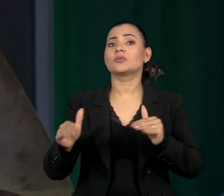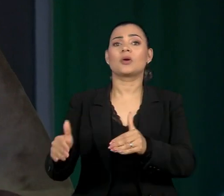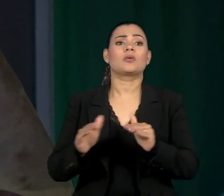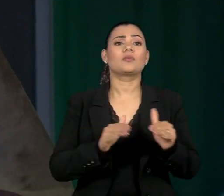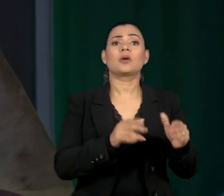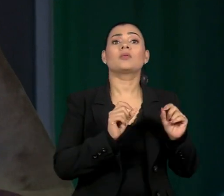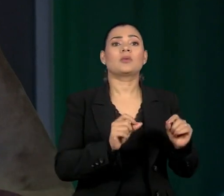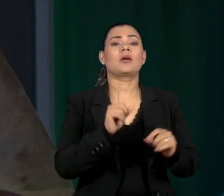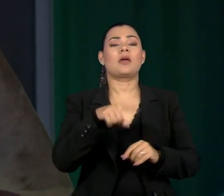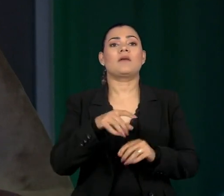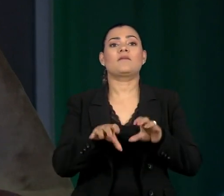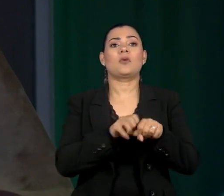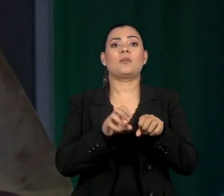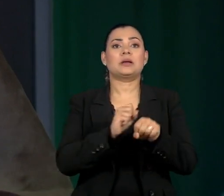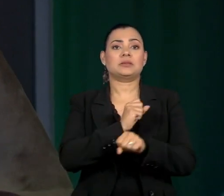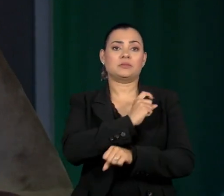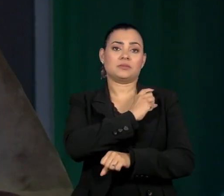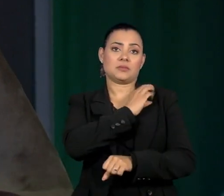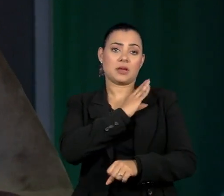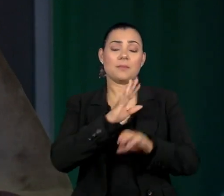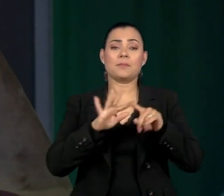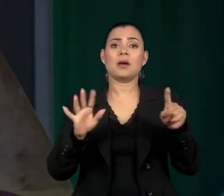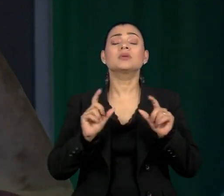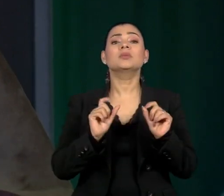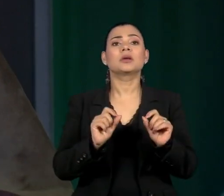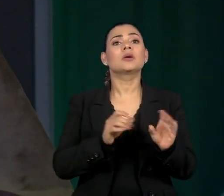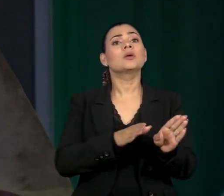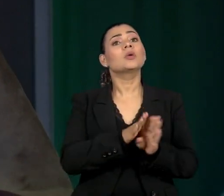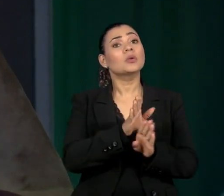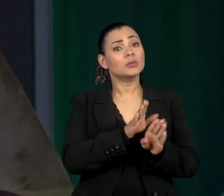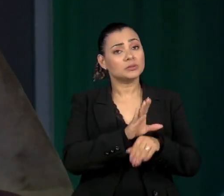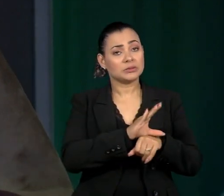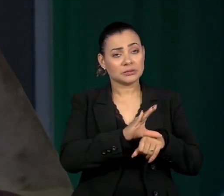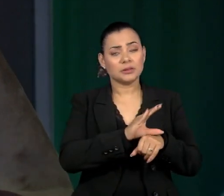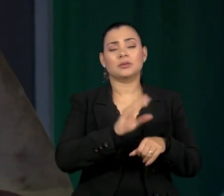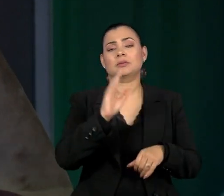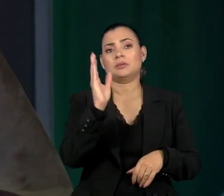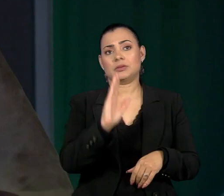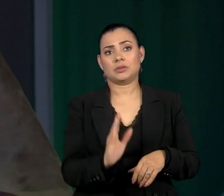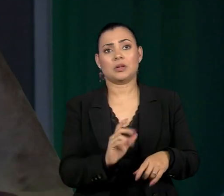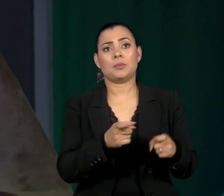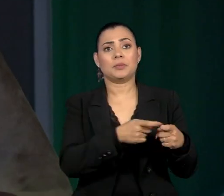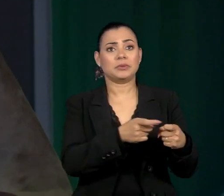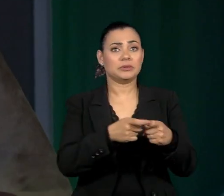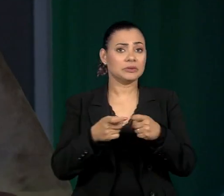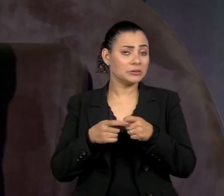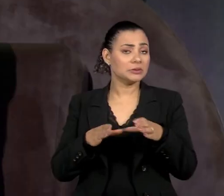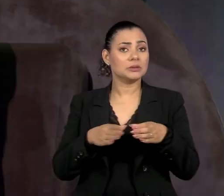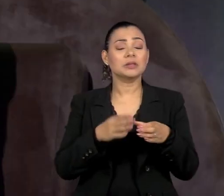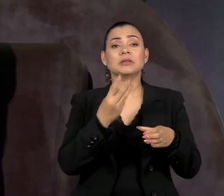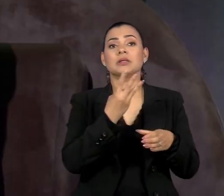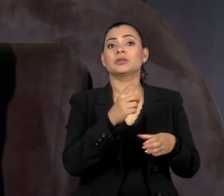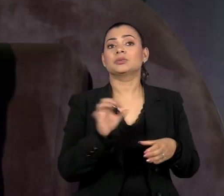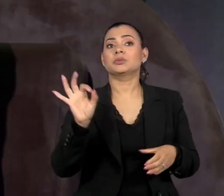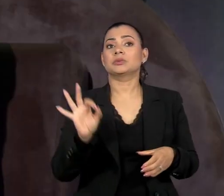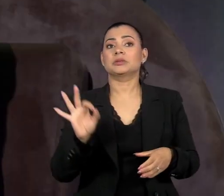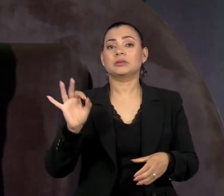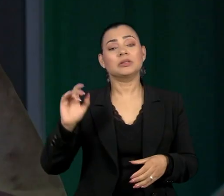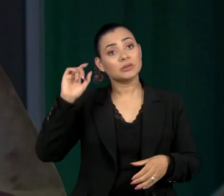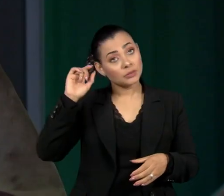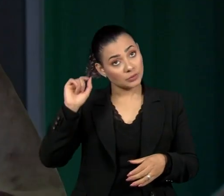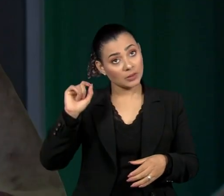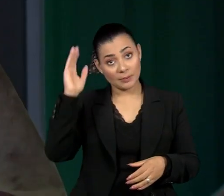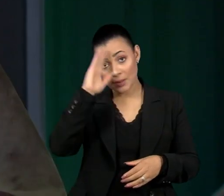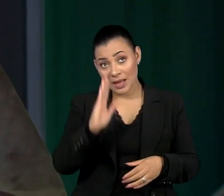de nível médio. Já o Conselho Federal de Medicina revelou que apenas 3% dos médicos no nosso país são